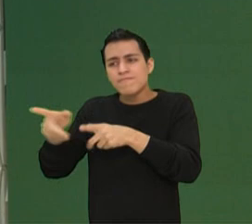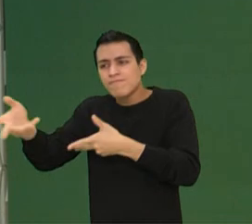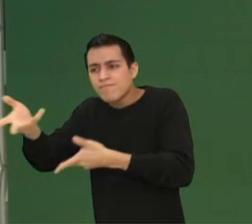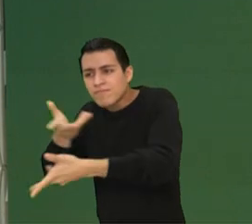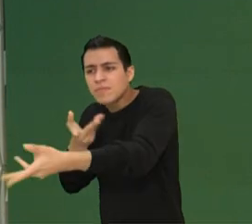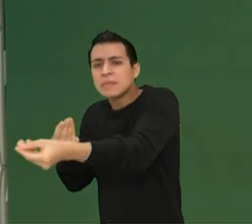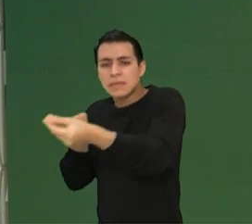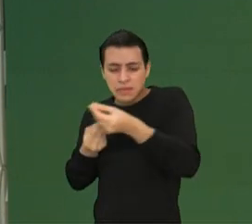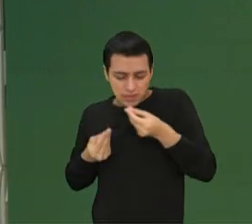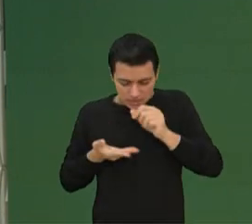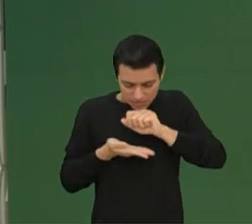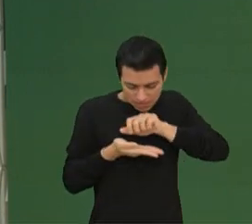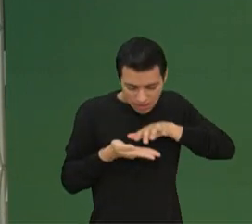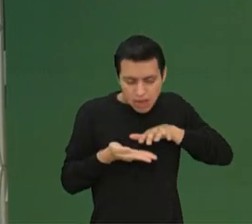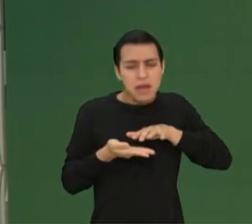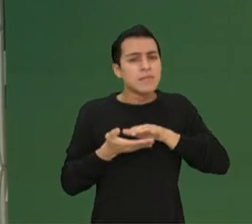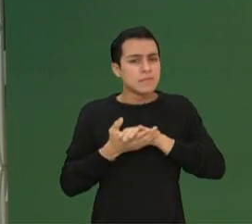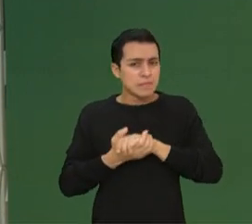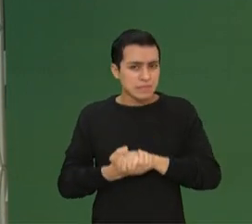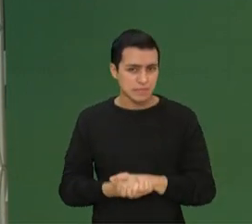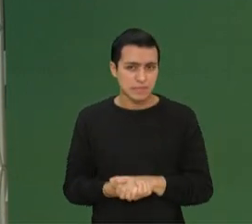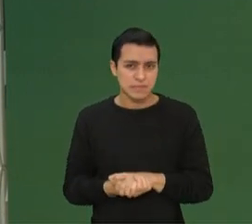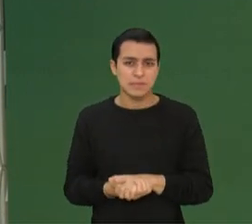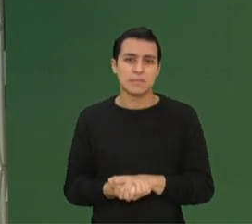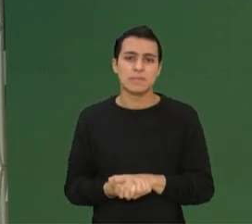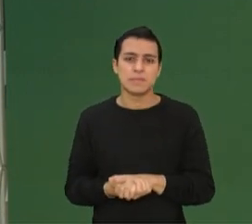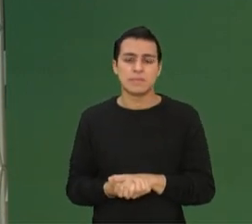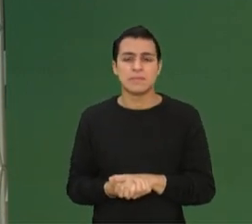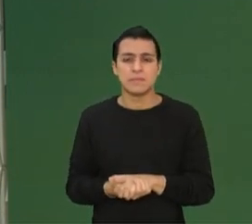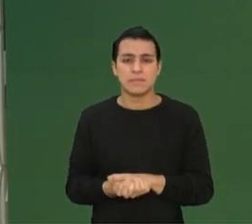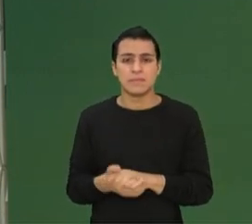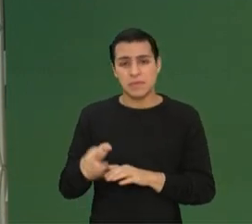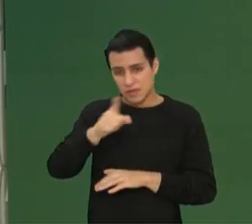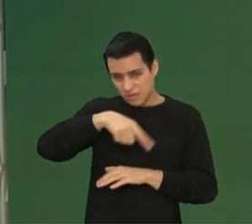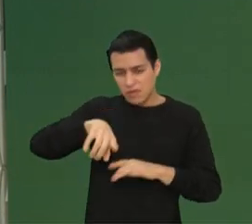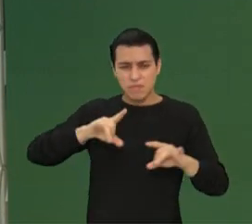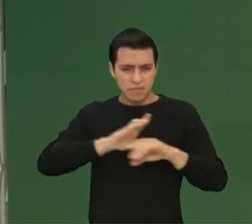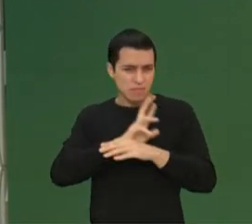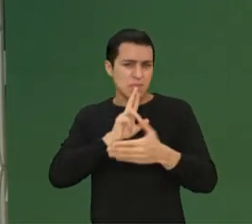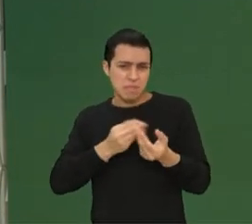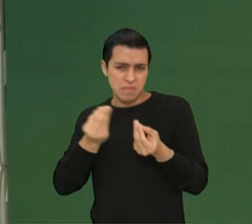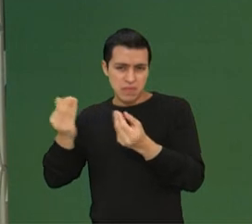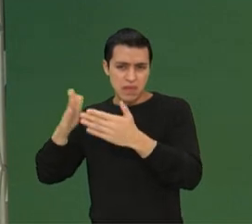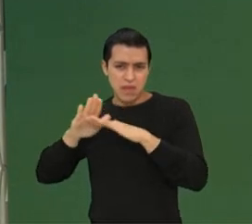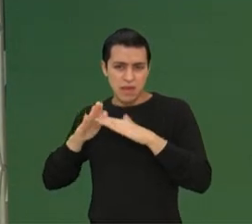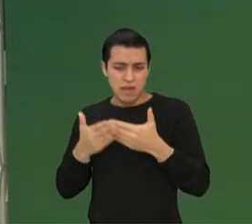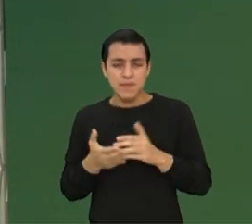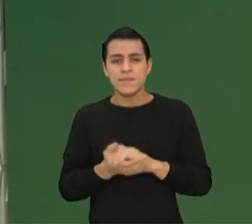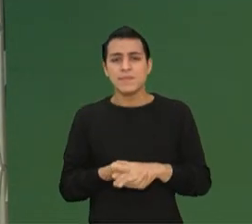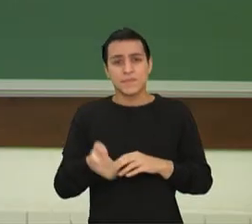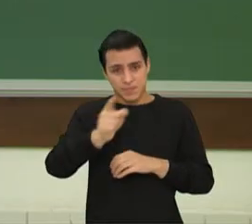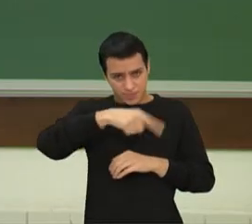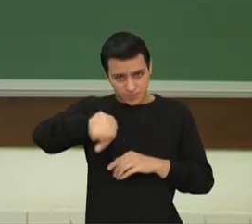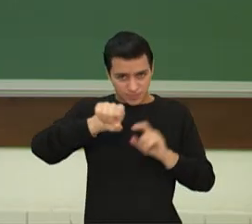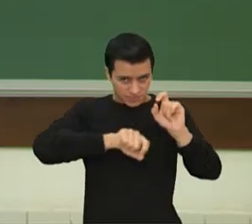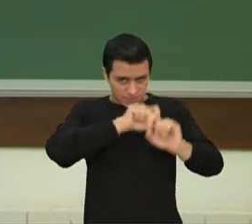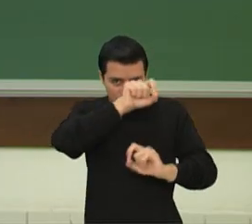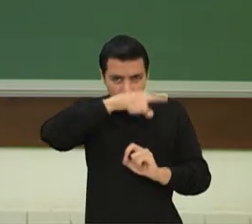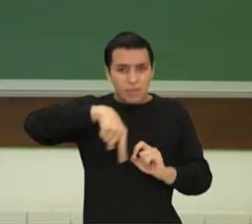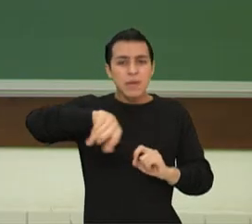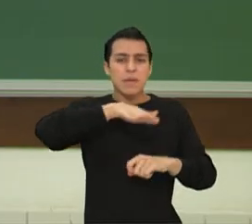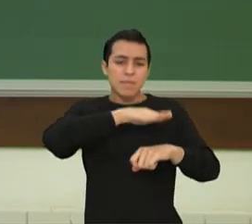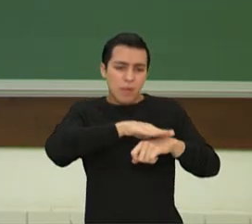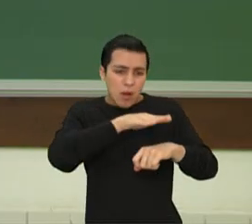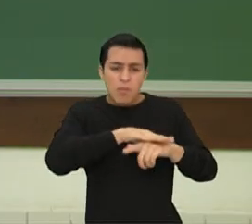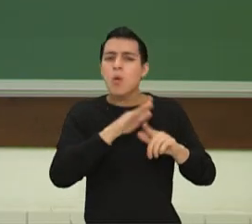lista de exercício e devolver também a lista que você já respondeu. Já você que está realizando